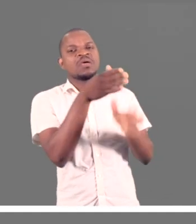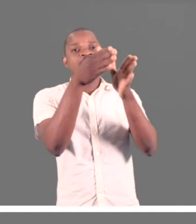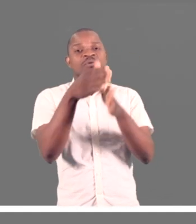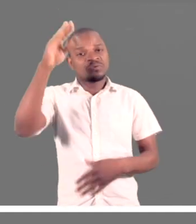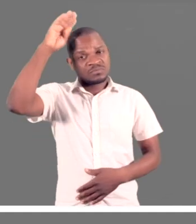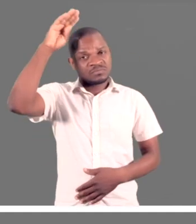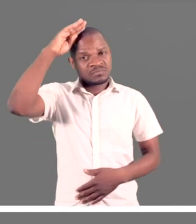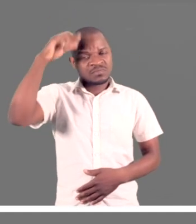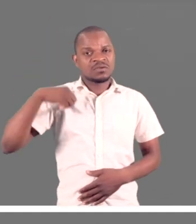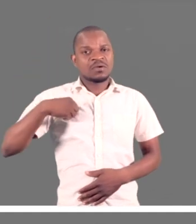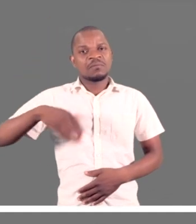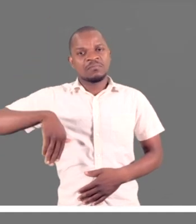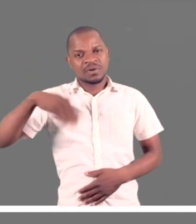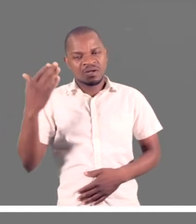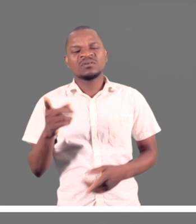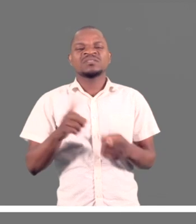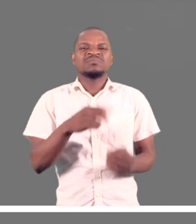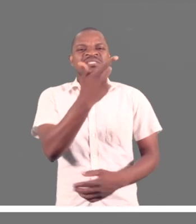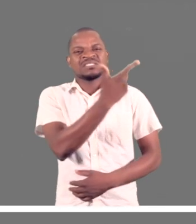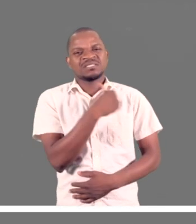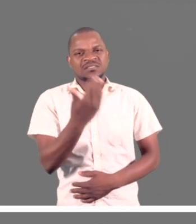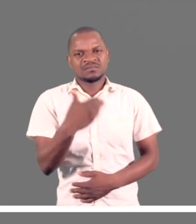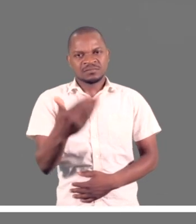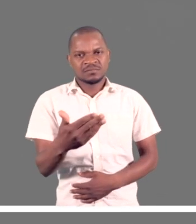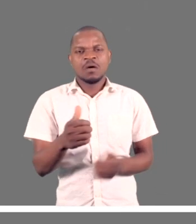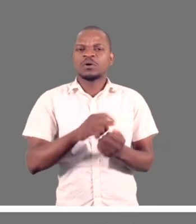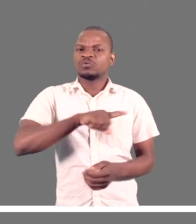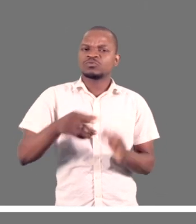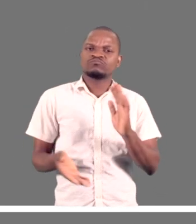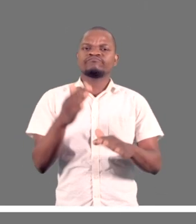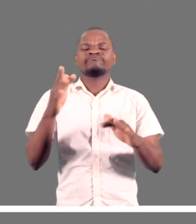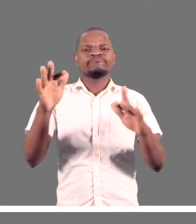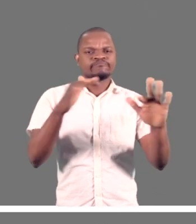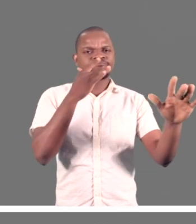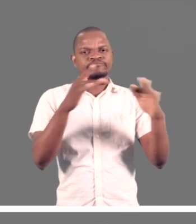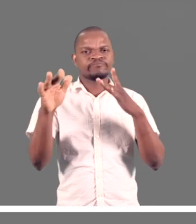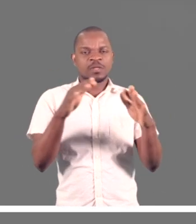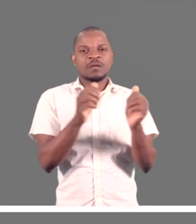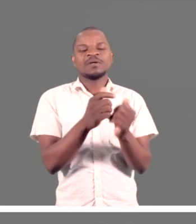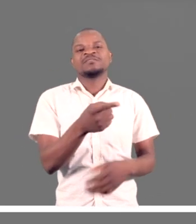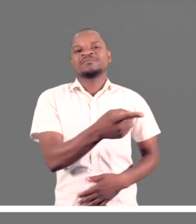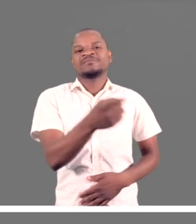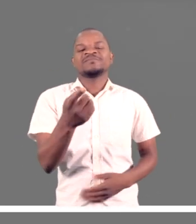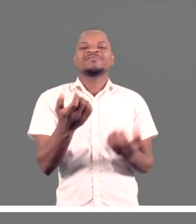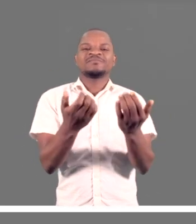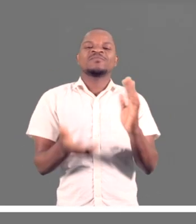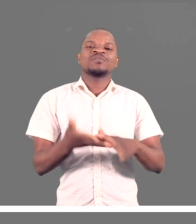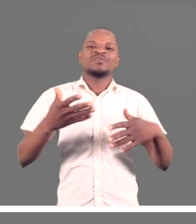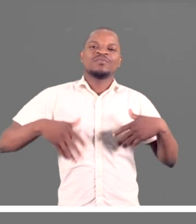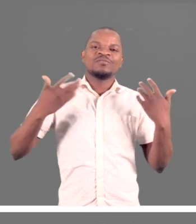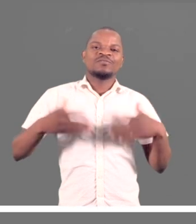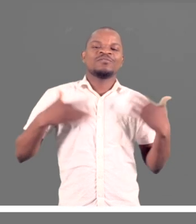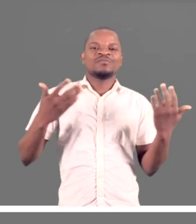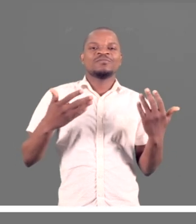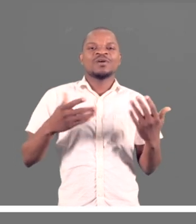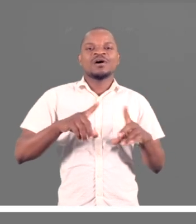branca, injeção. Então, quando começamos a cantar, tocar chocado, cantar aquelas canções, começa a animar um